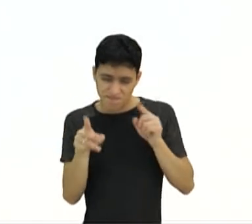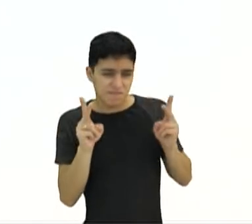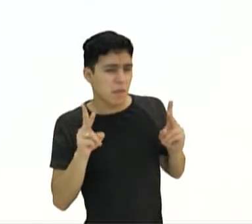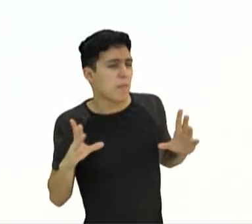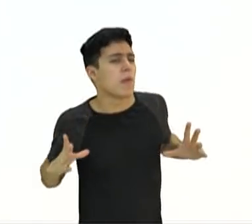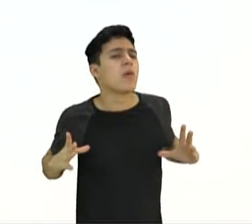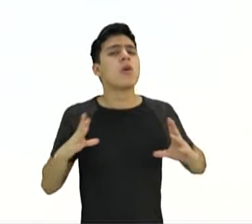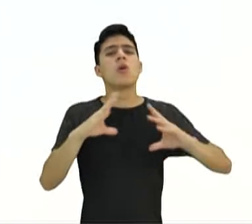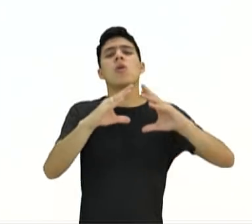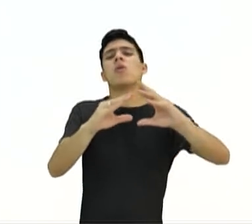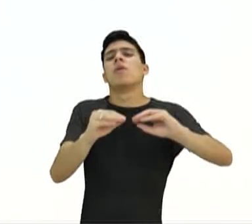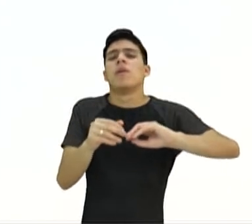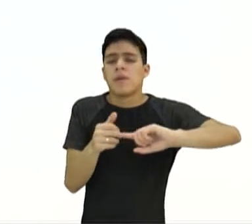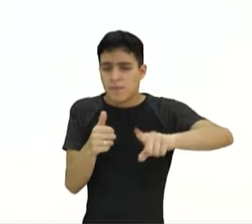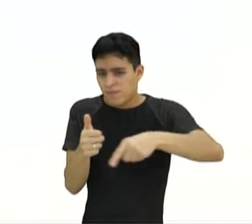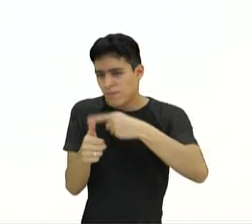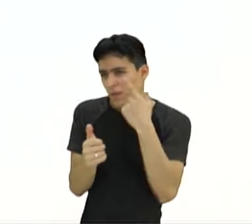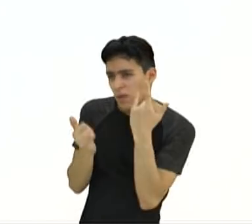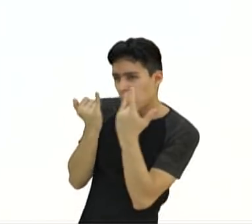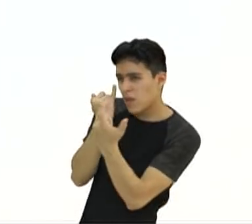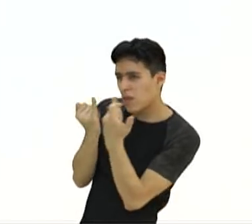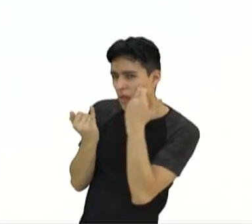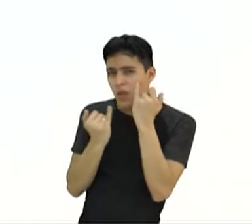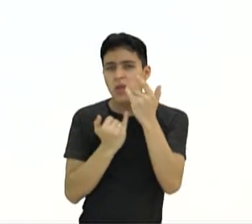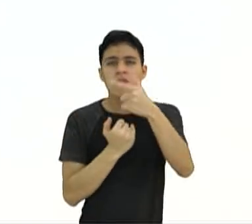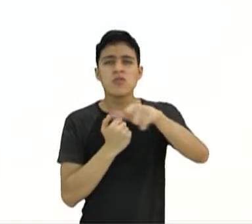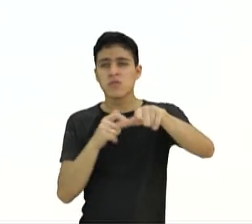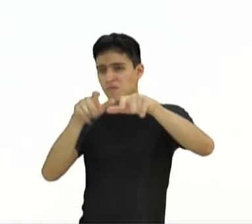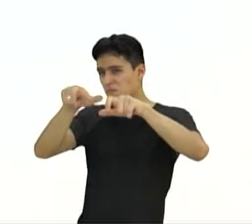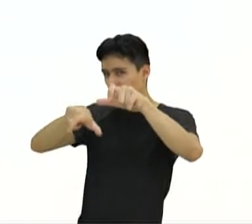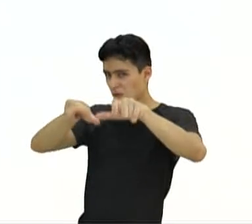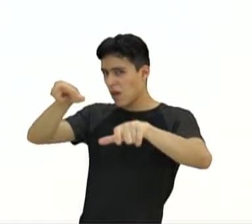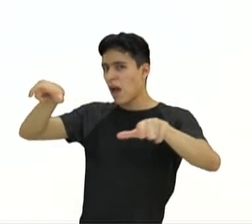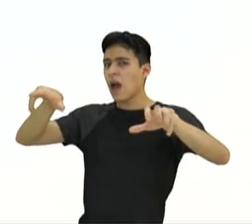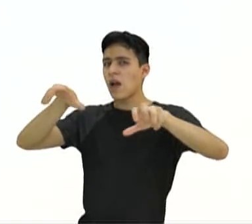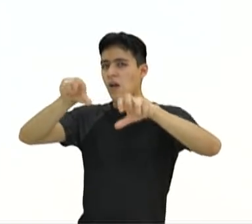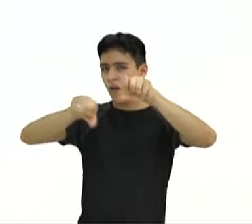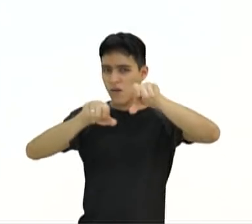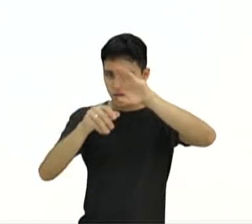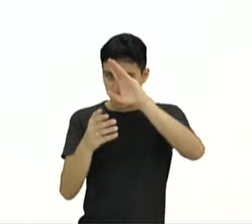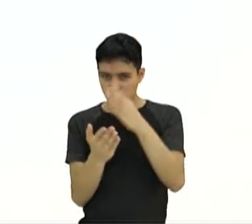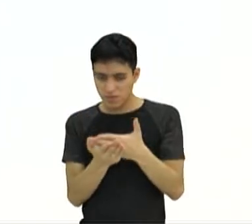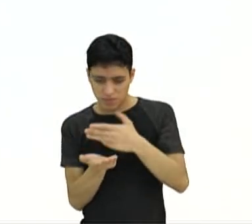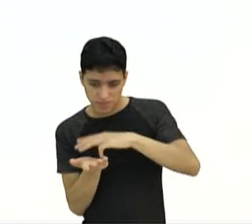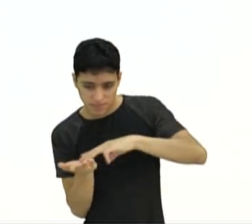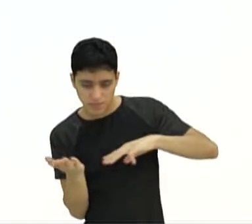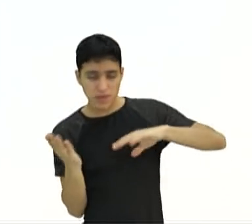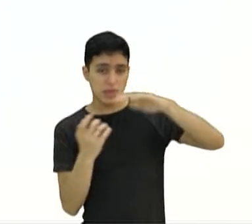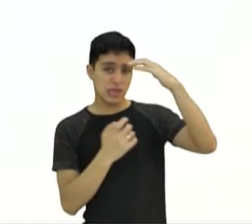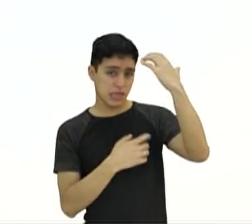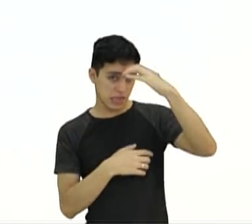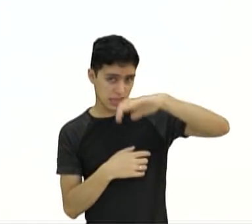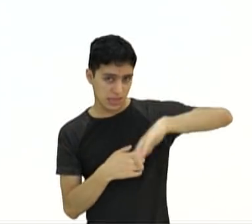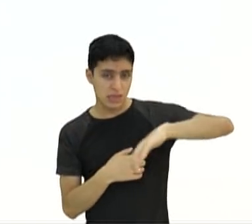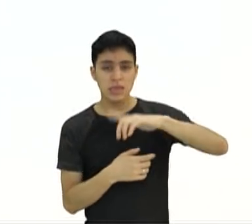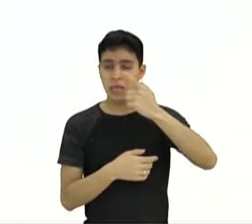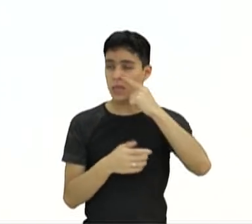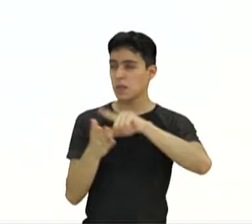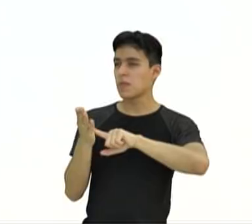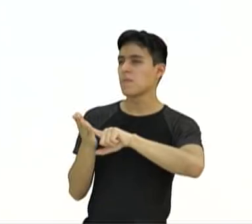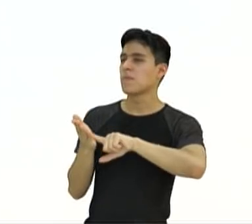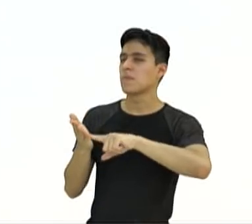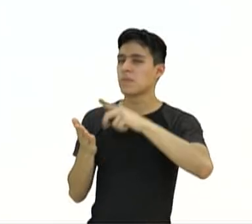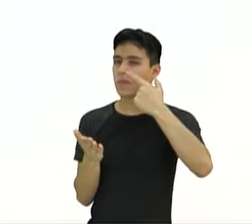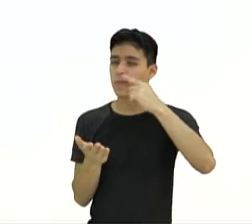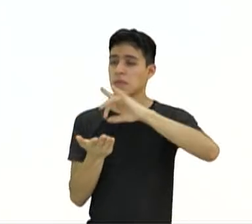para todas. Buscar informações de fontes confiáveis. Estou falando de método científico, de busca de